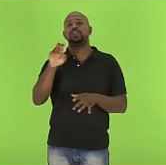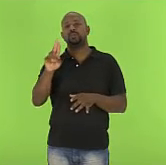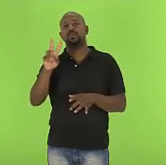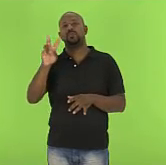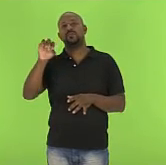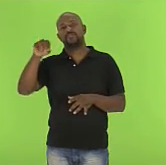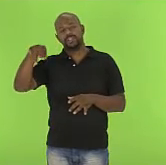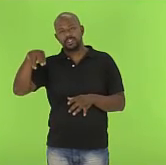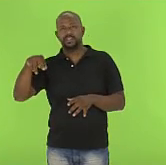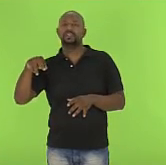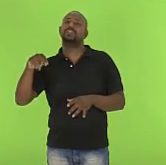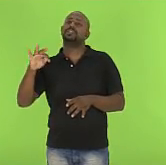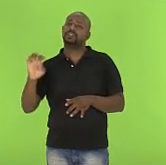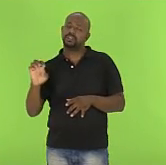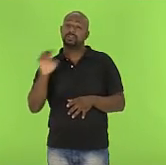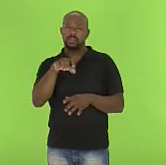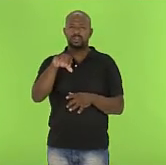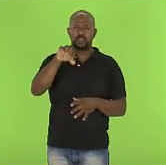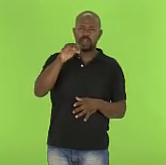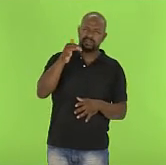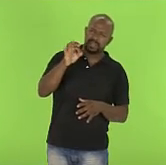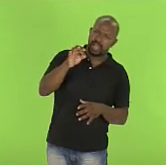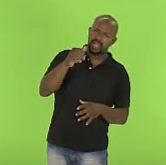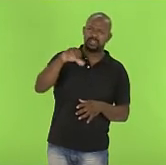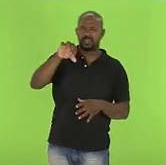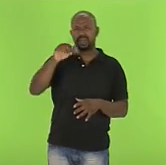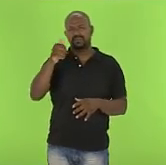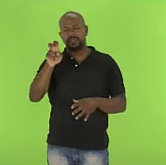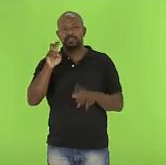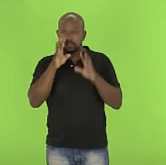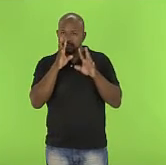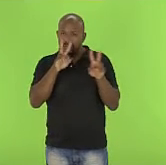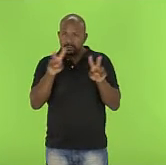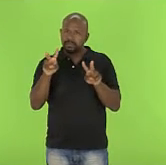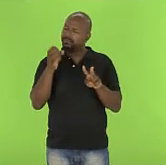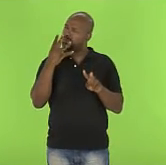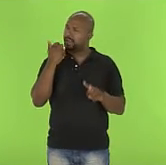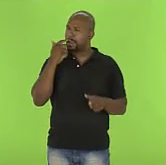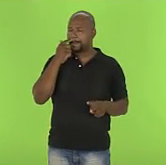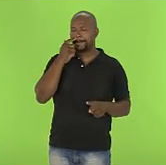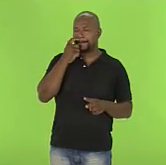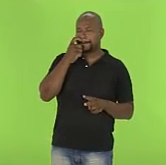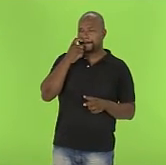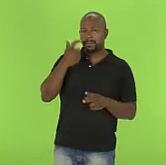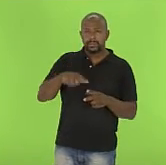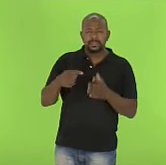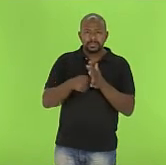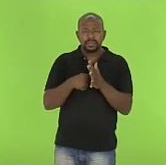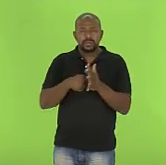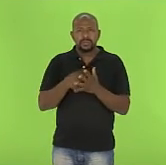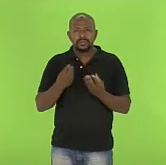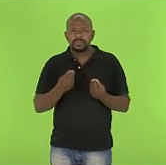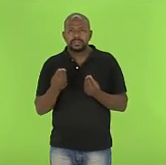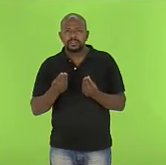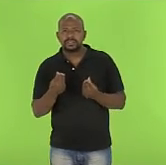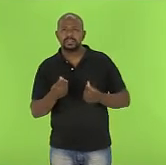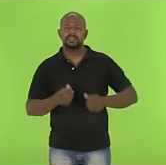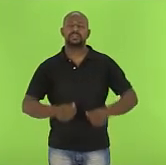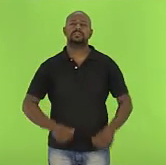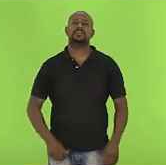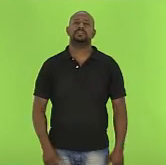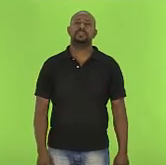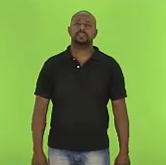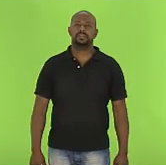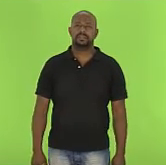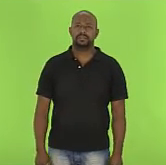for 9h10, 9h15, fica sentado assistindo, que vai valer a pena. Tem mais perguntas? Tem